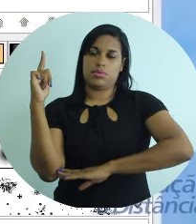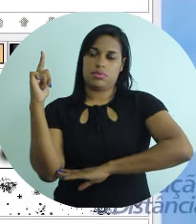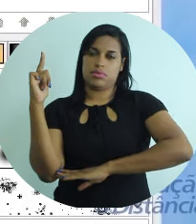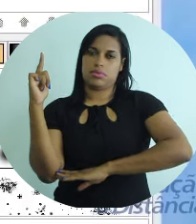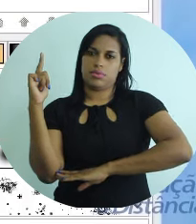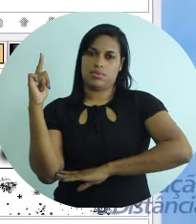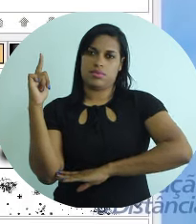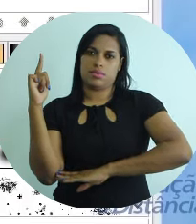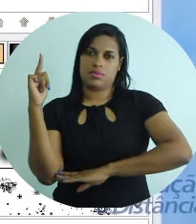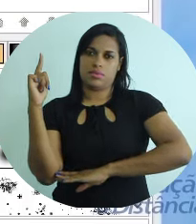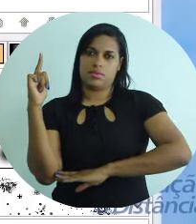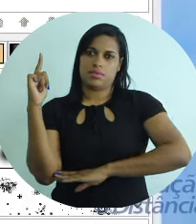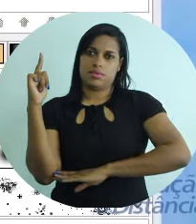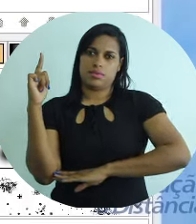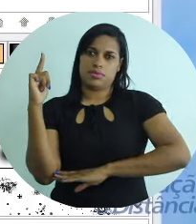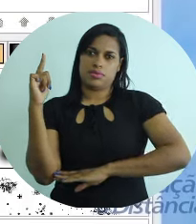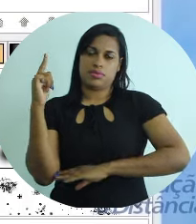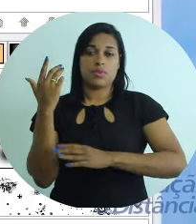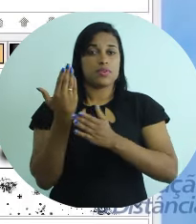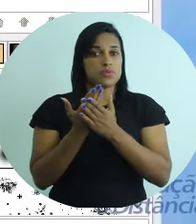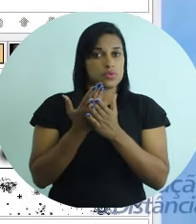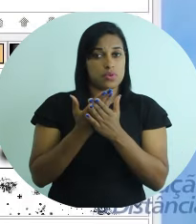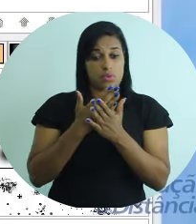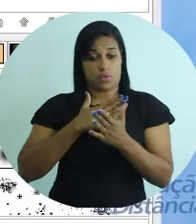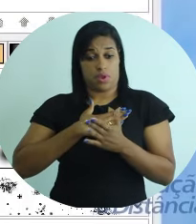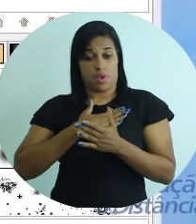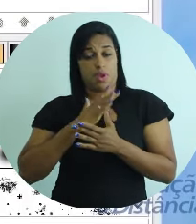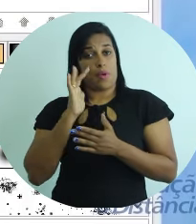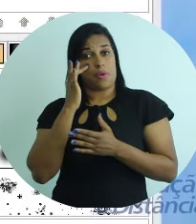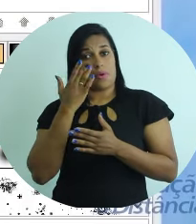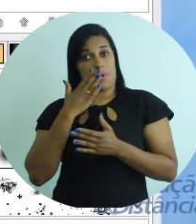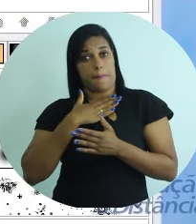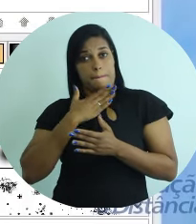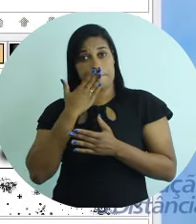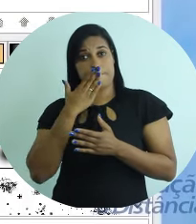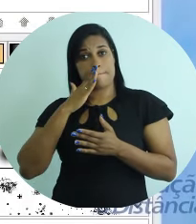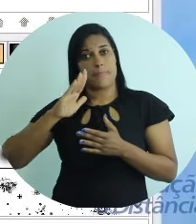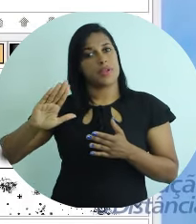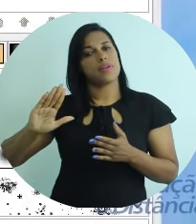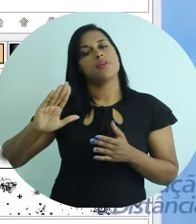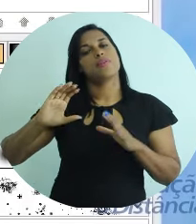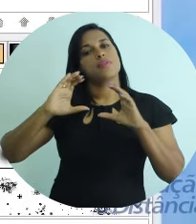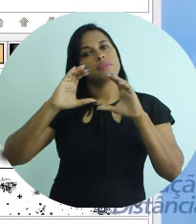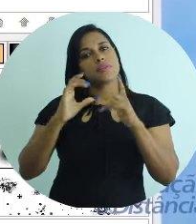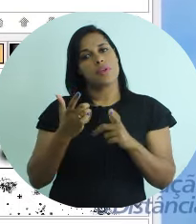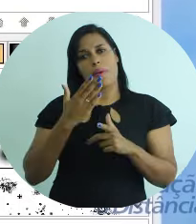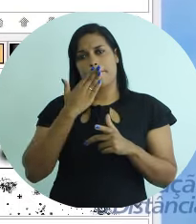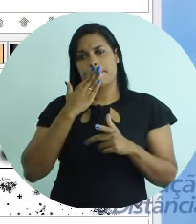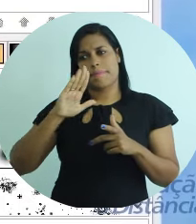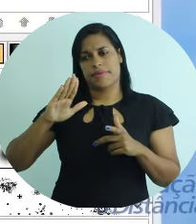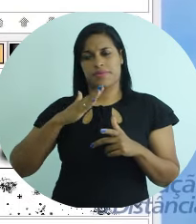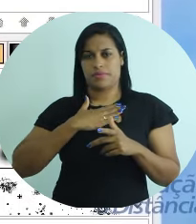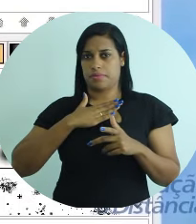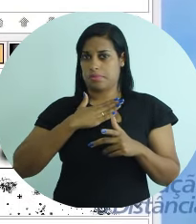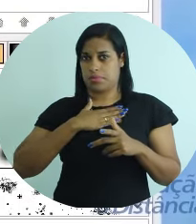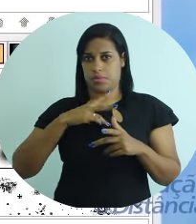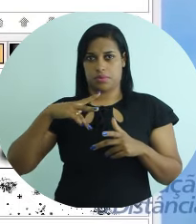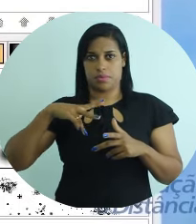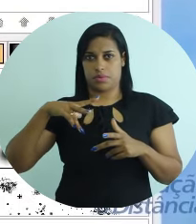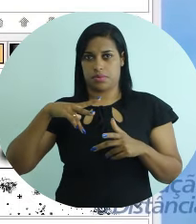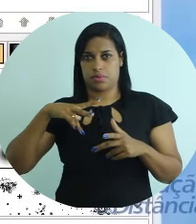Para fins de, pelo menos, estudo, eu prefiro particularmente, mas isso é uma preferência minha, particular,